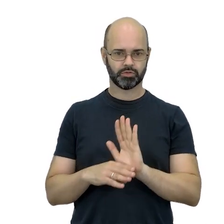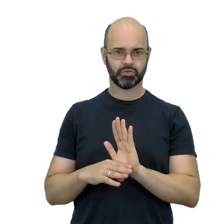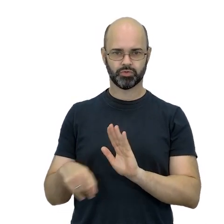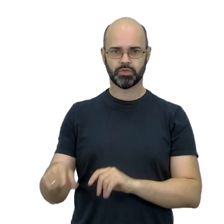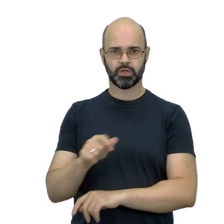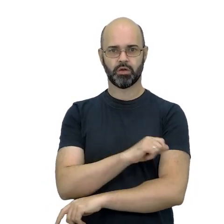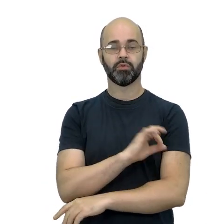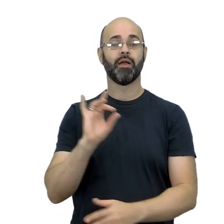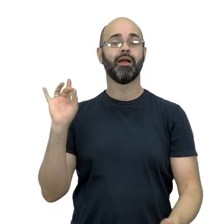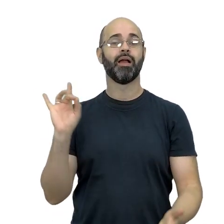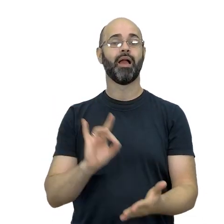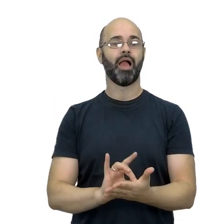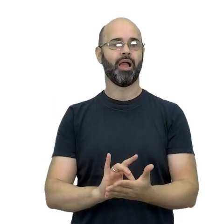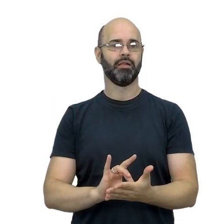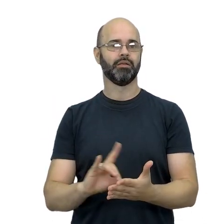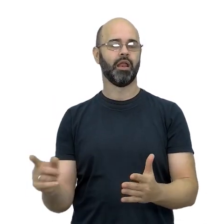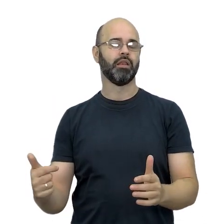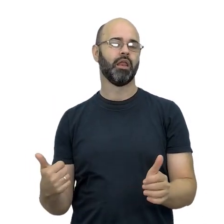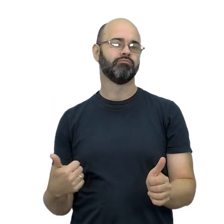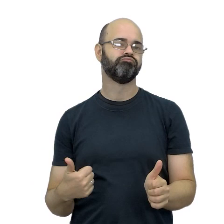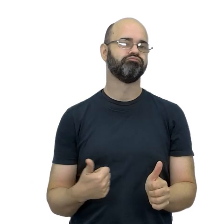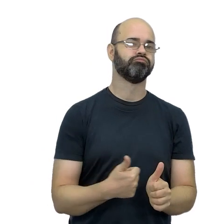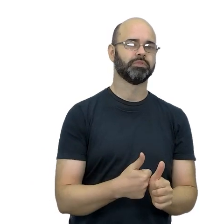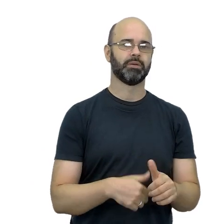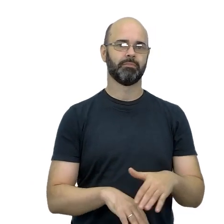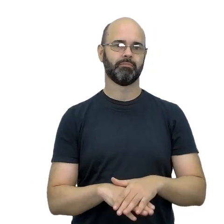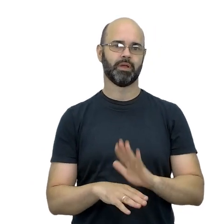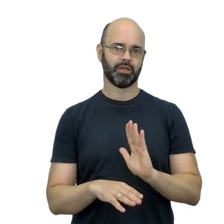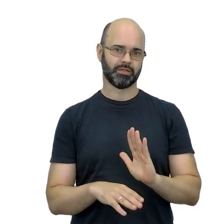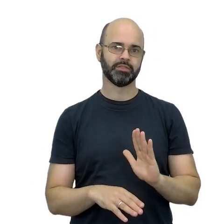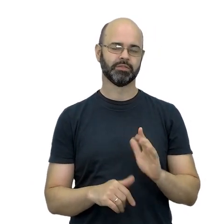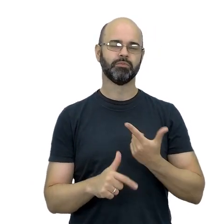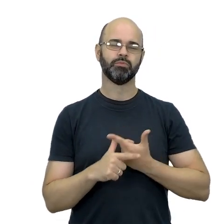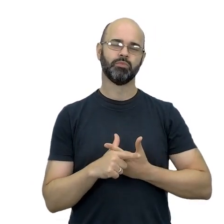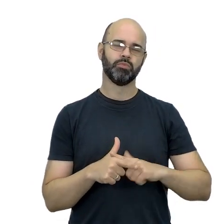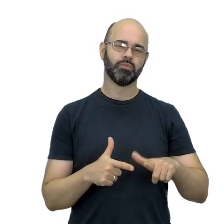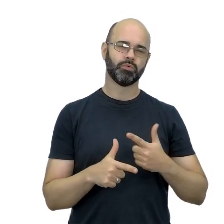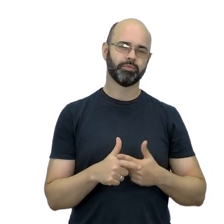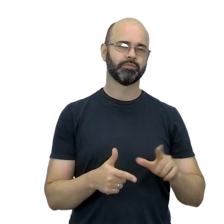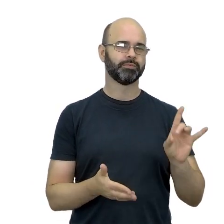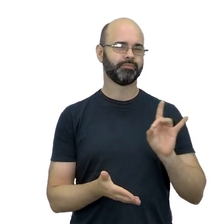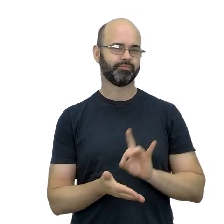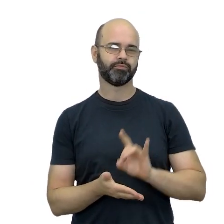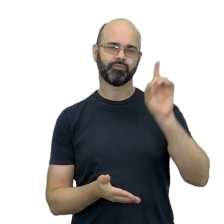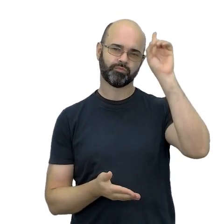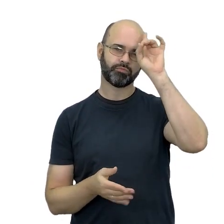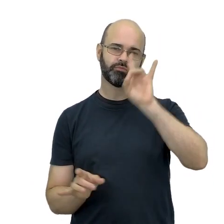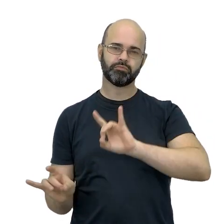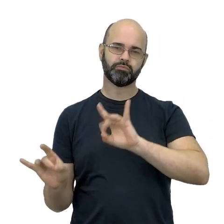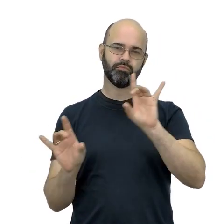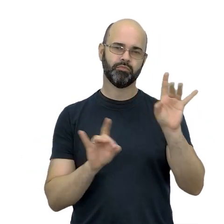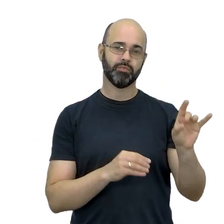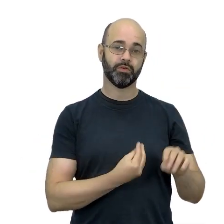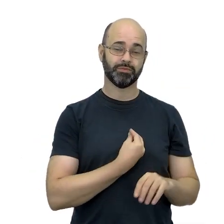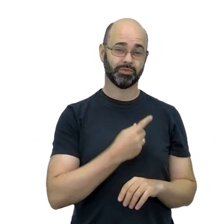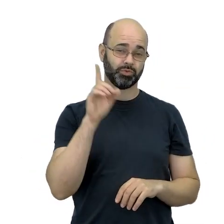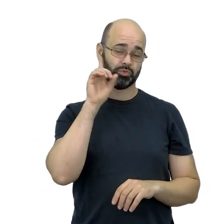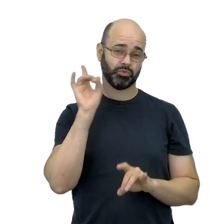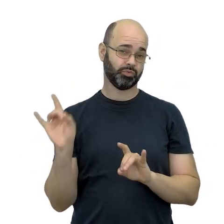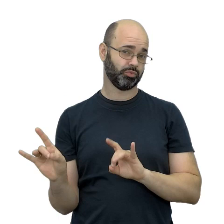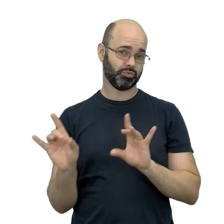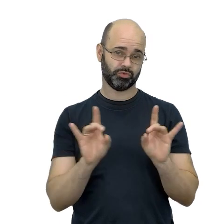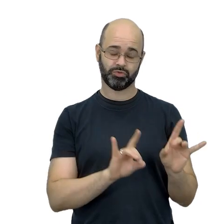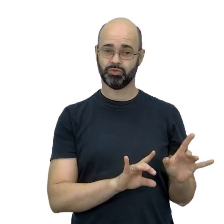da realidade, uma vez que para lidar com problemas reais, para lidar com os problemas cotidianos da vida real, não é